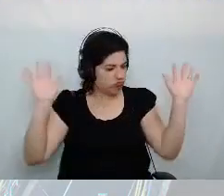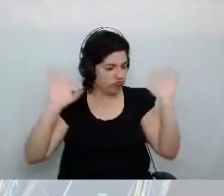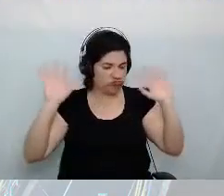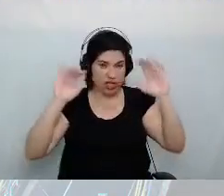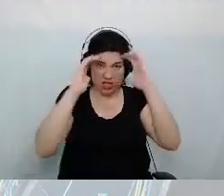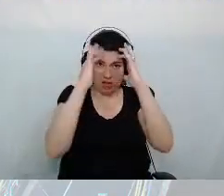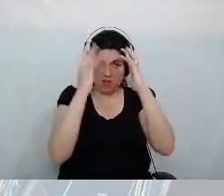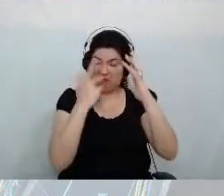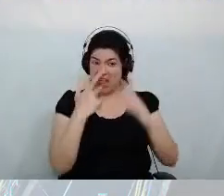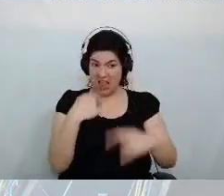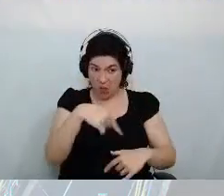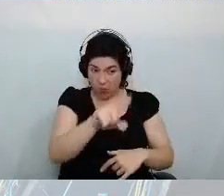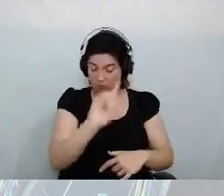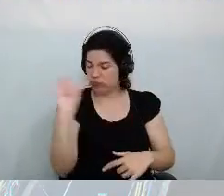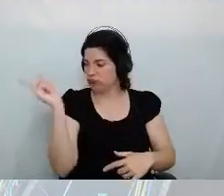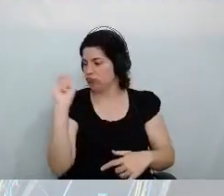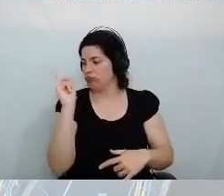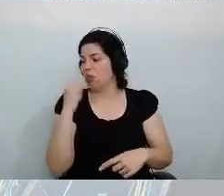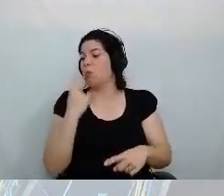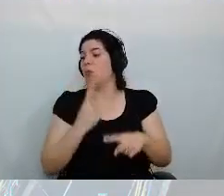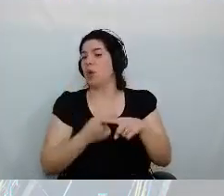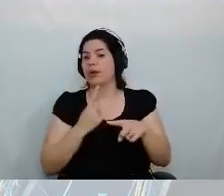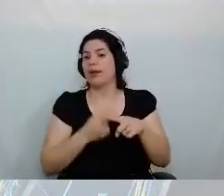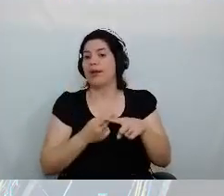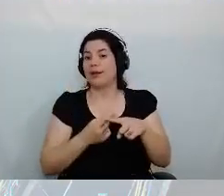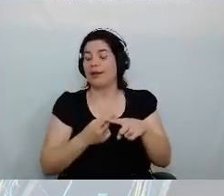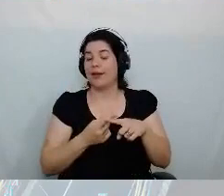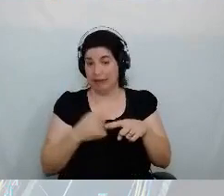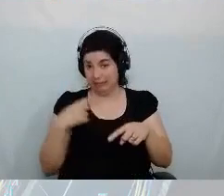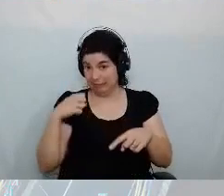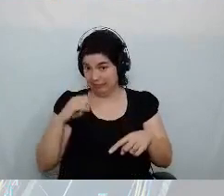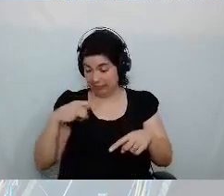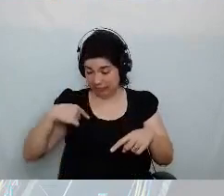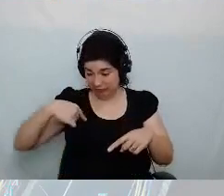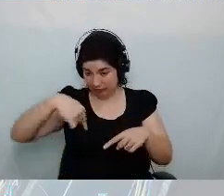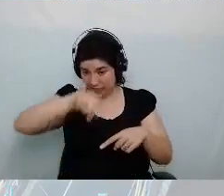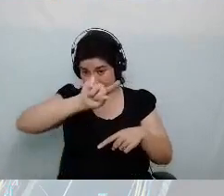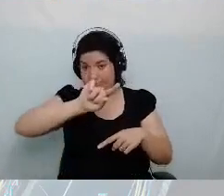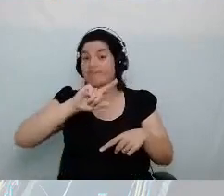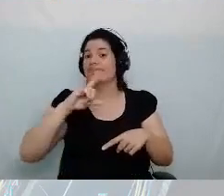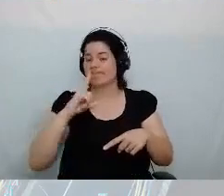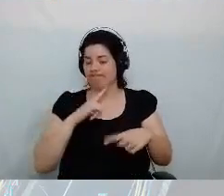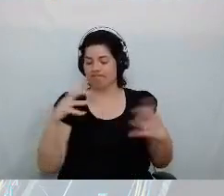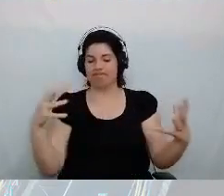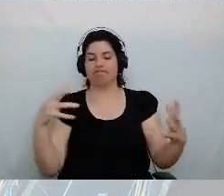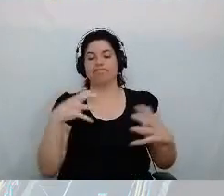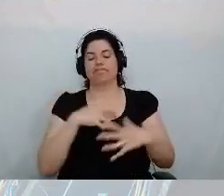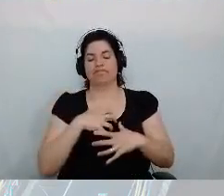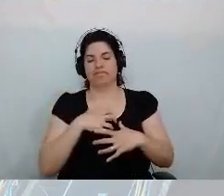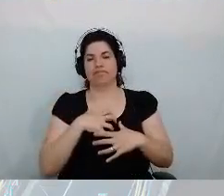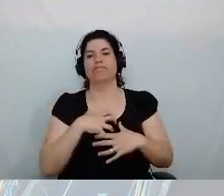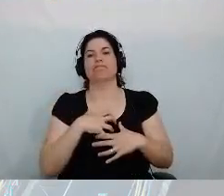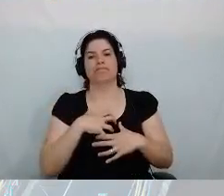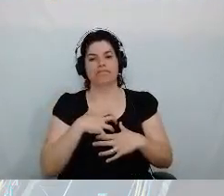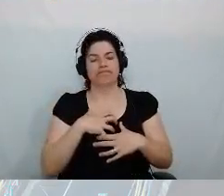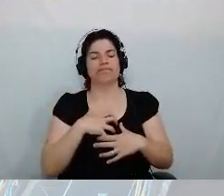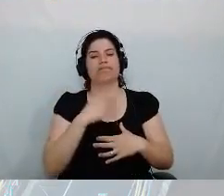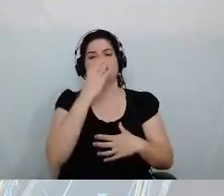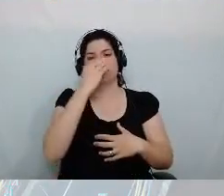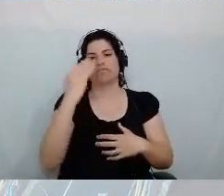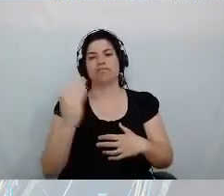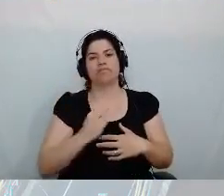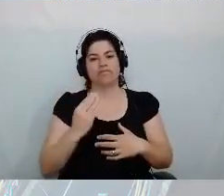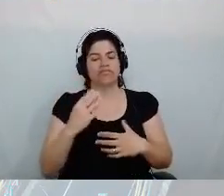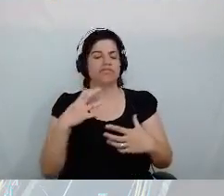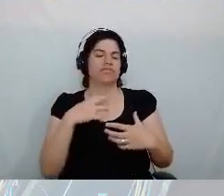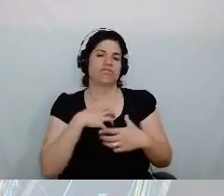vou lá. Por quê? Porque se eu for, tem aquela sensação de rejeição,